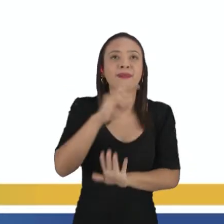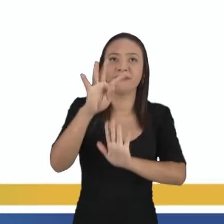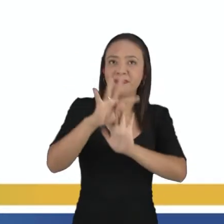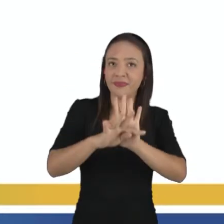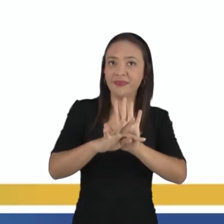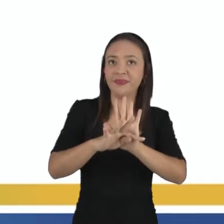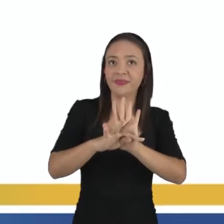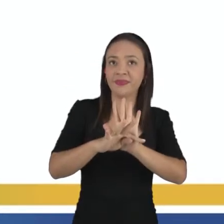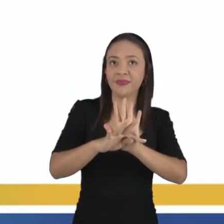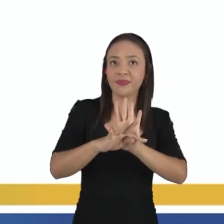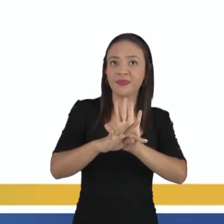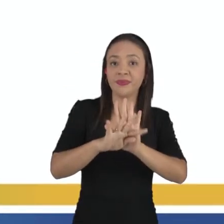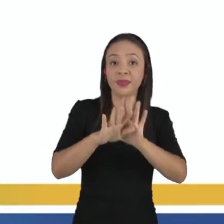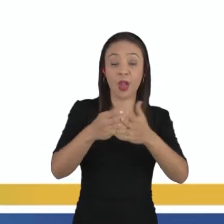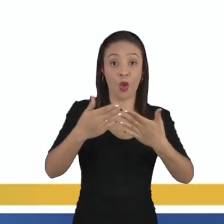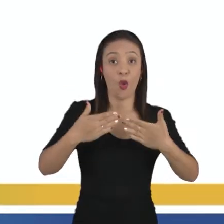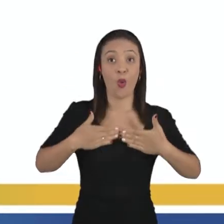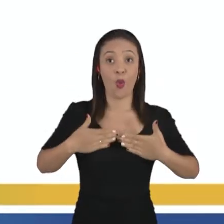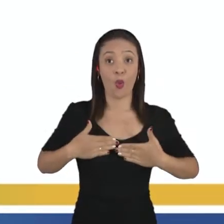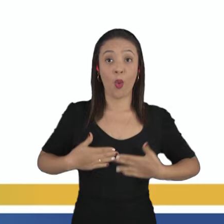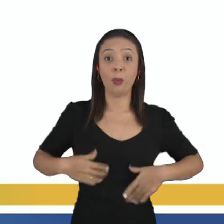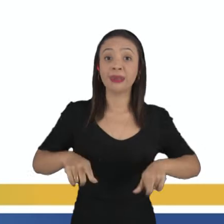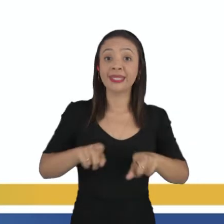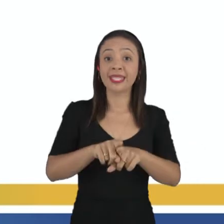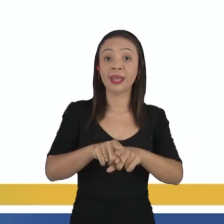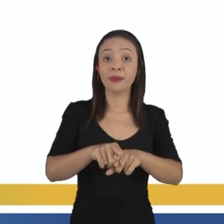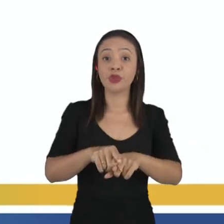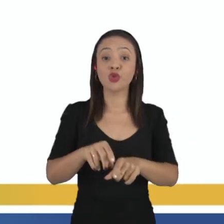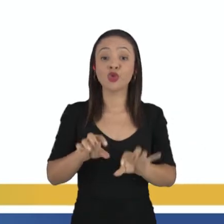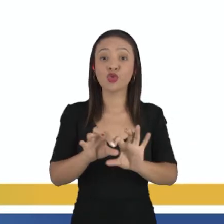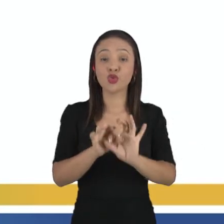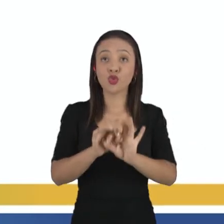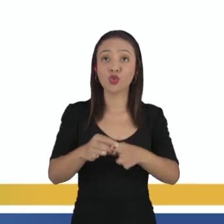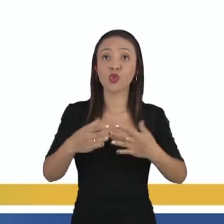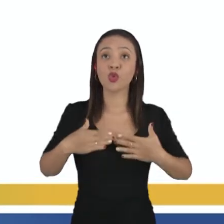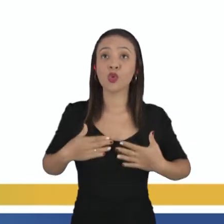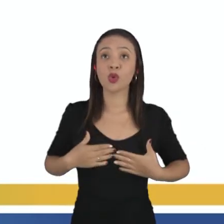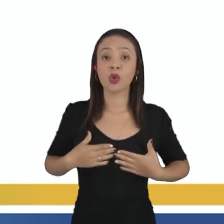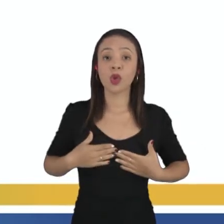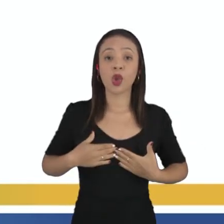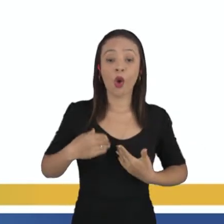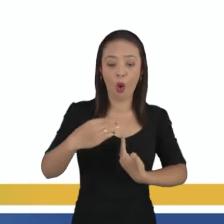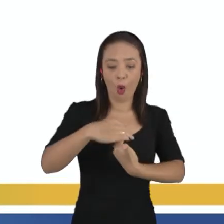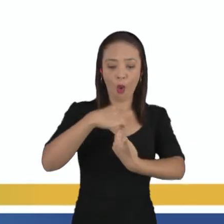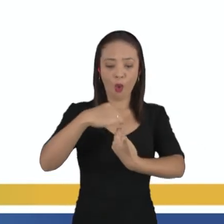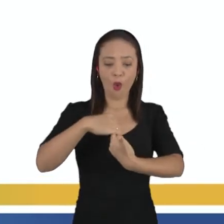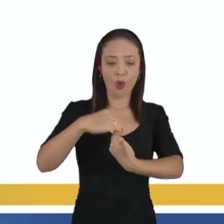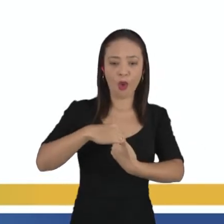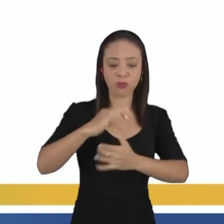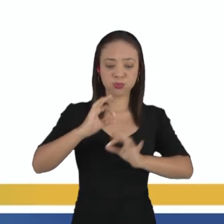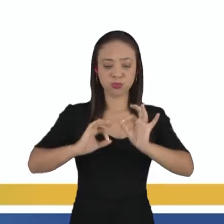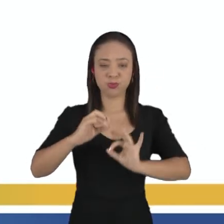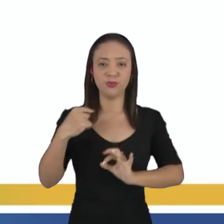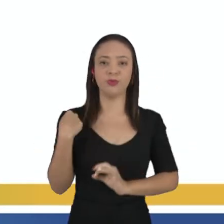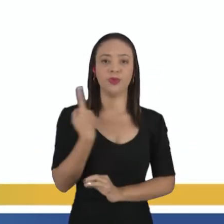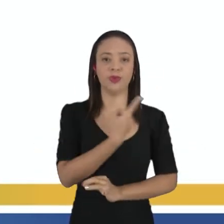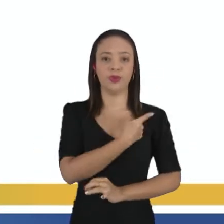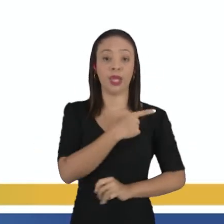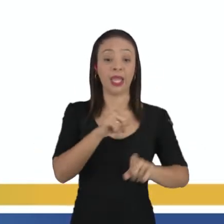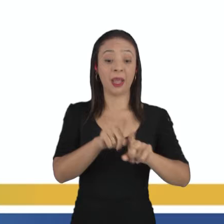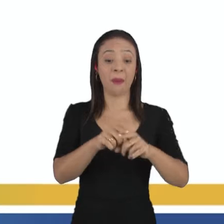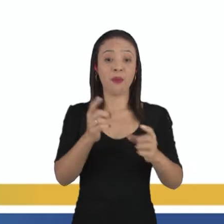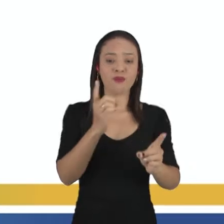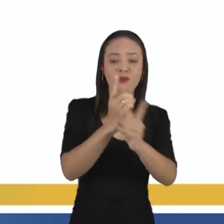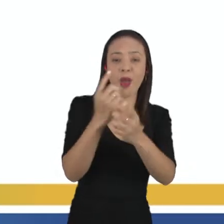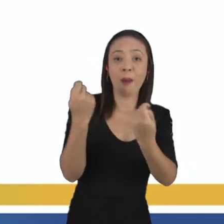texto. É pelo e com o corpo que conduzimos a nós mesmos e encontramos